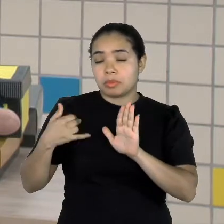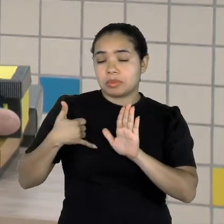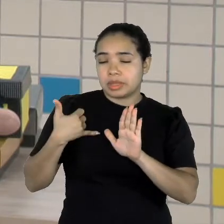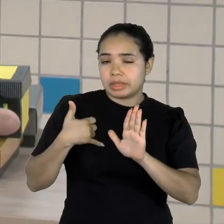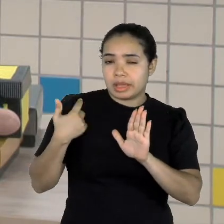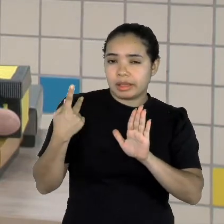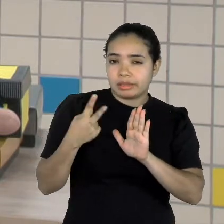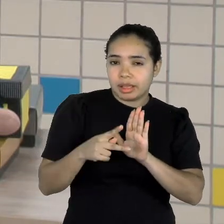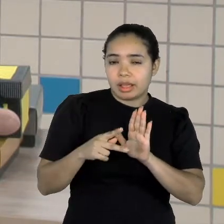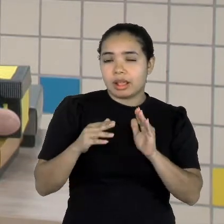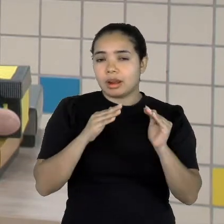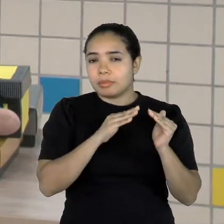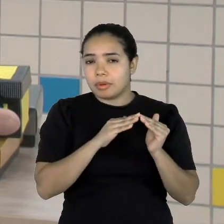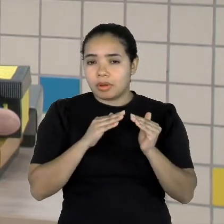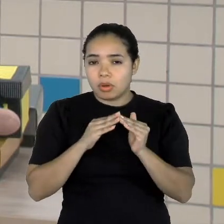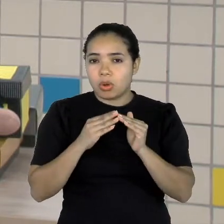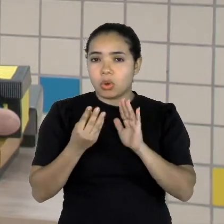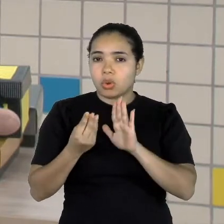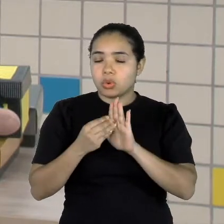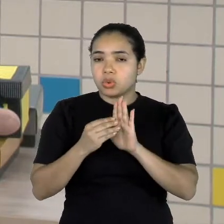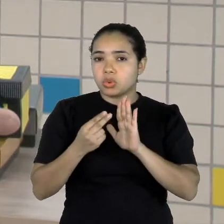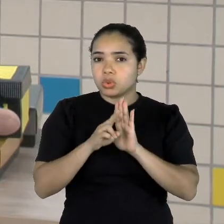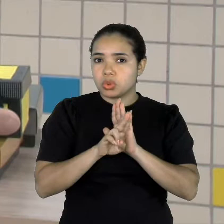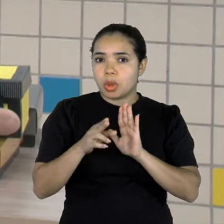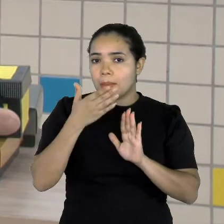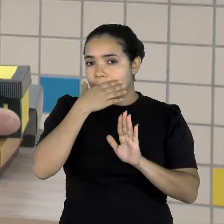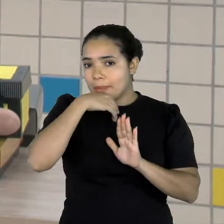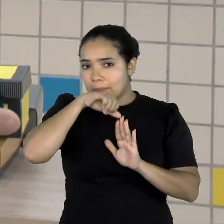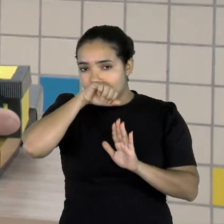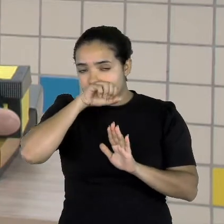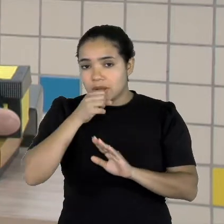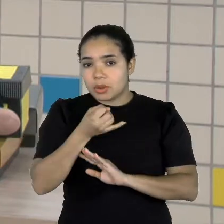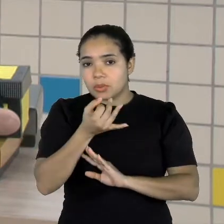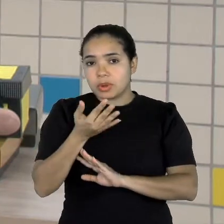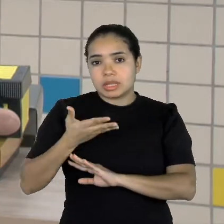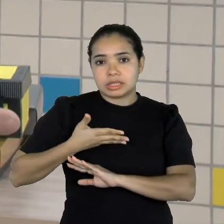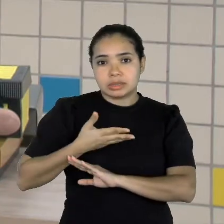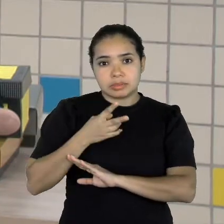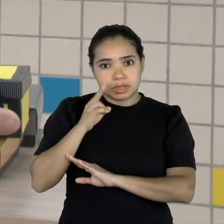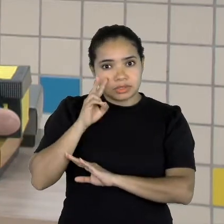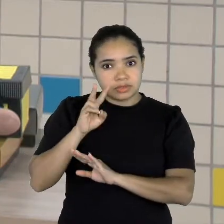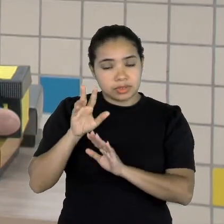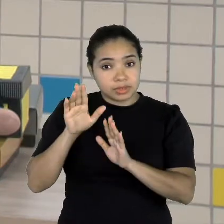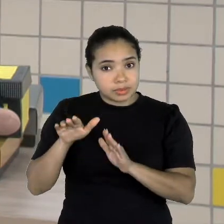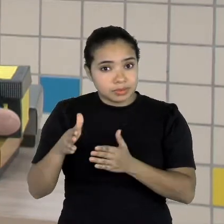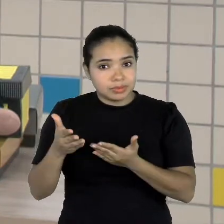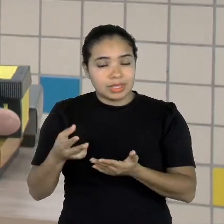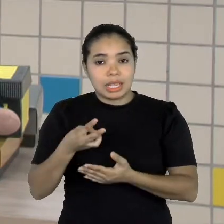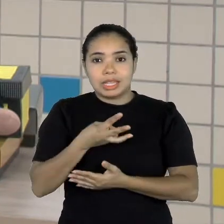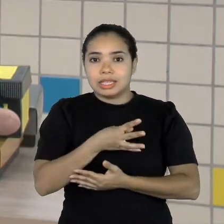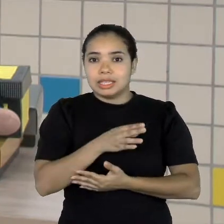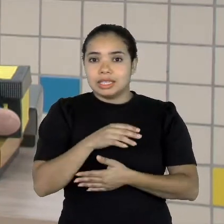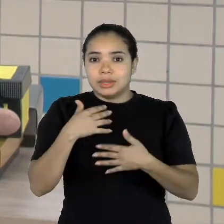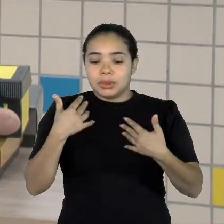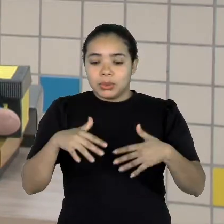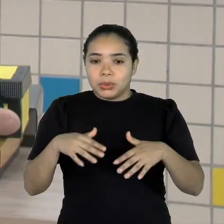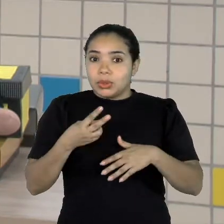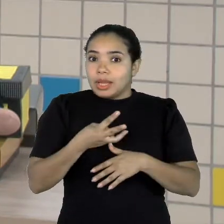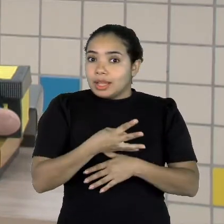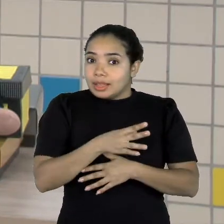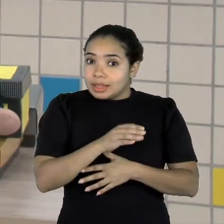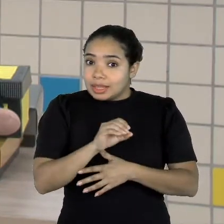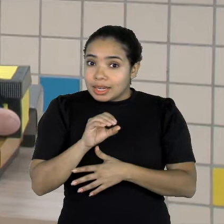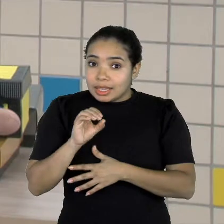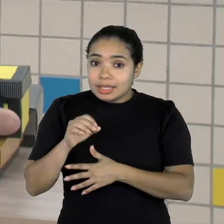falou onde ela mora, o nome dos pais, quantos amigos você viu, Francisquinha? 300 amigos.